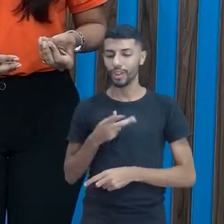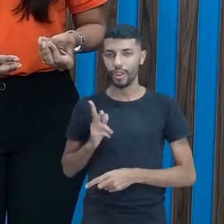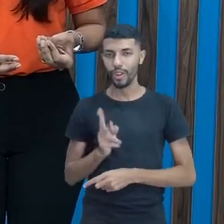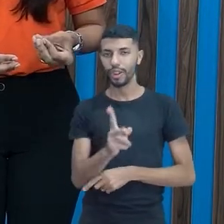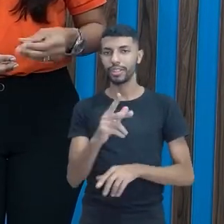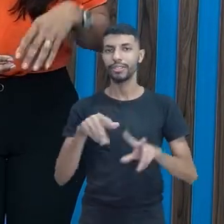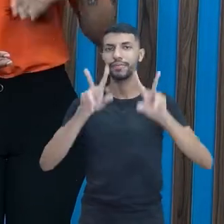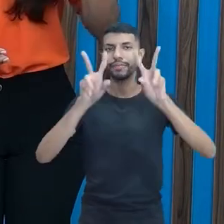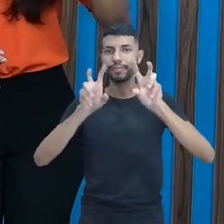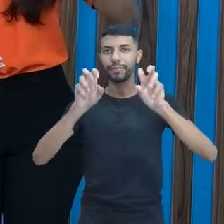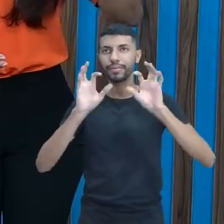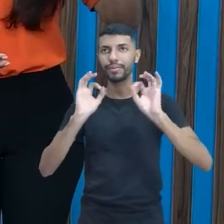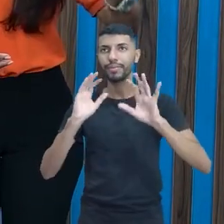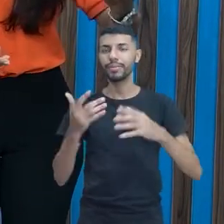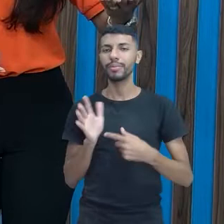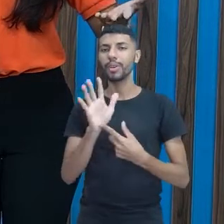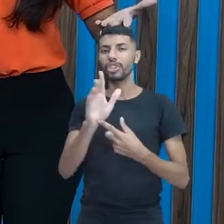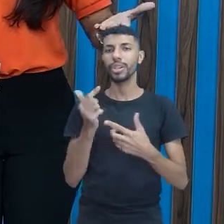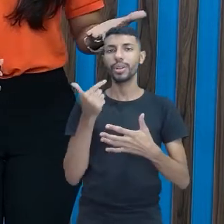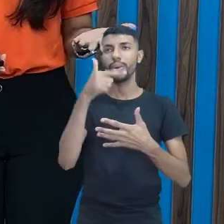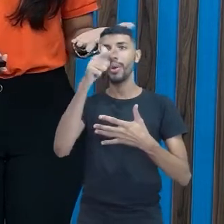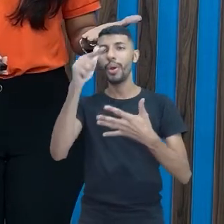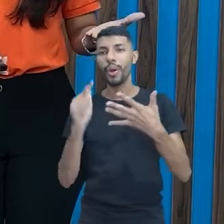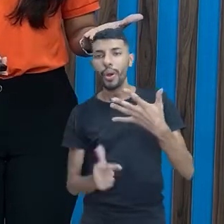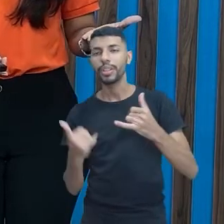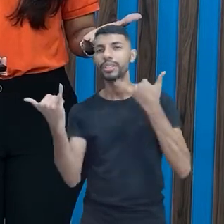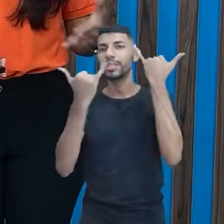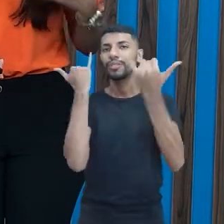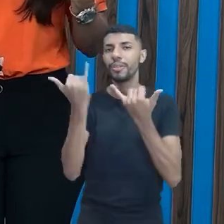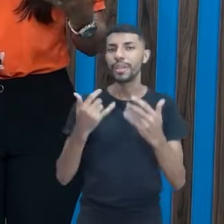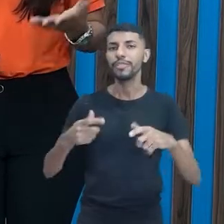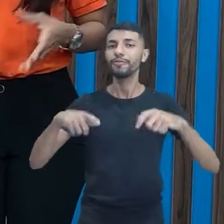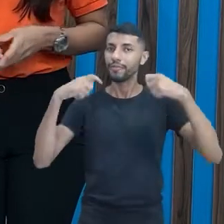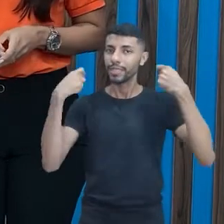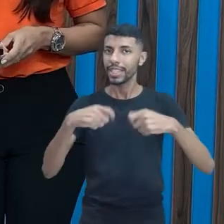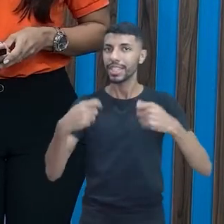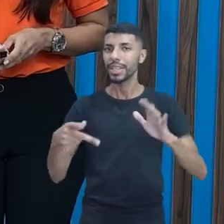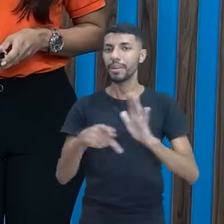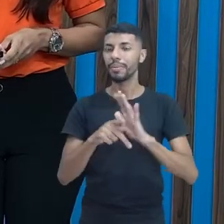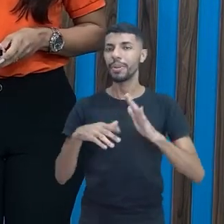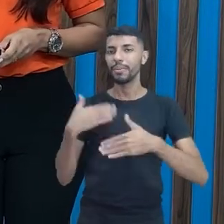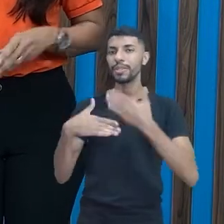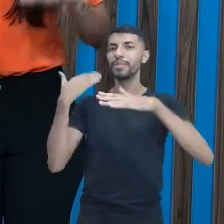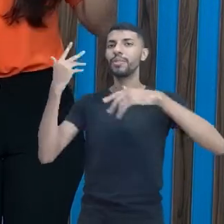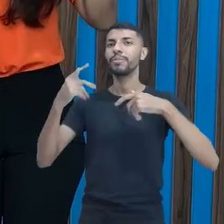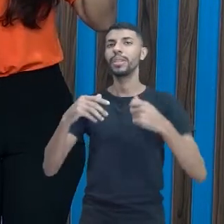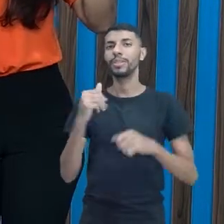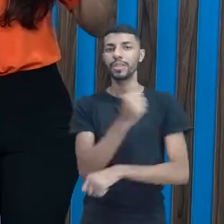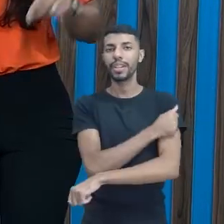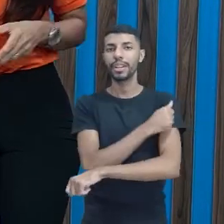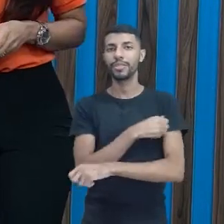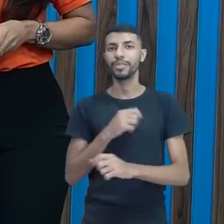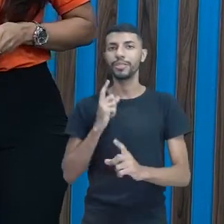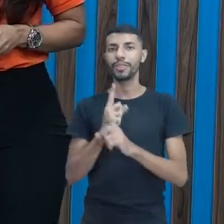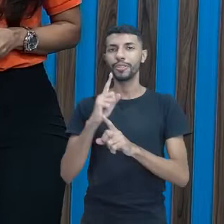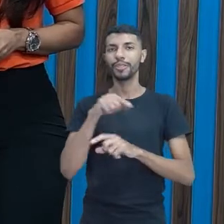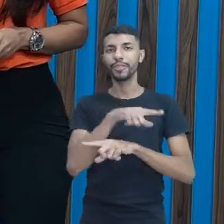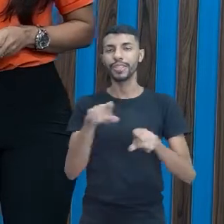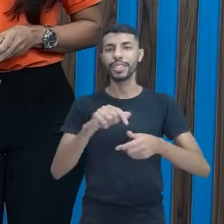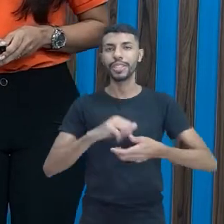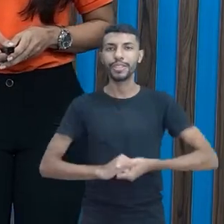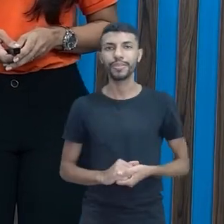essa temática, trazendo outras informações indispensáveis para o desenvolvimento dos estudantes. Espero vocês!